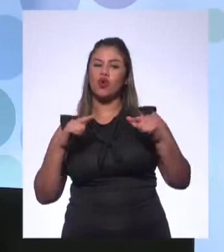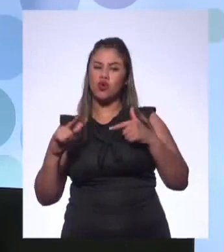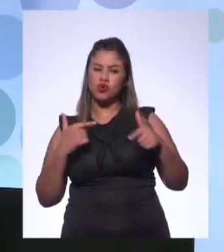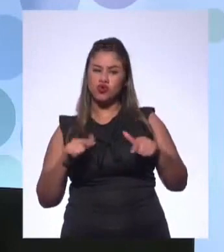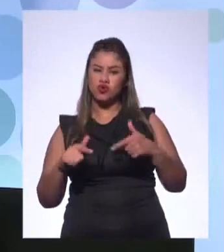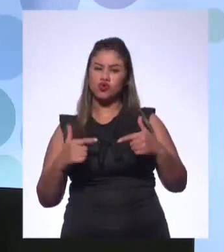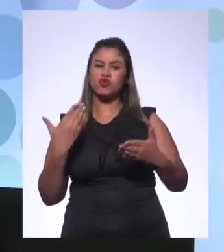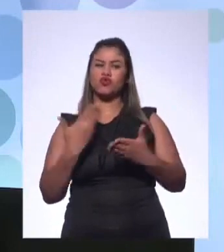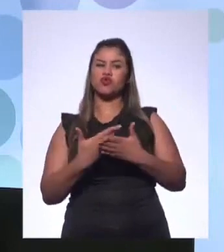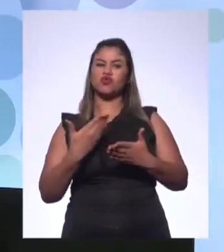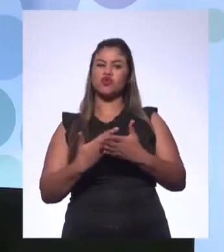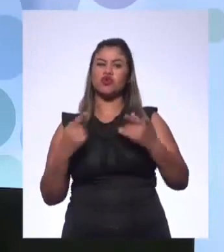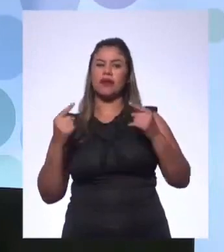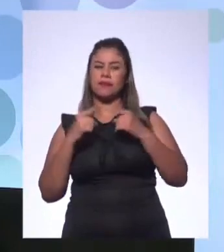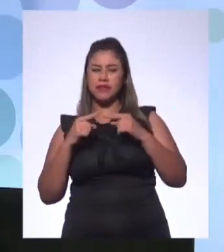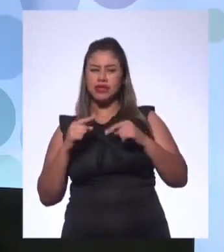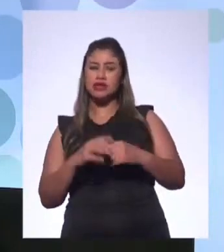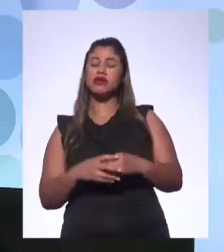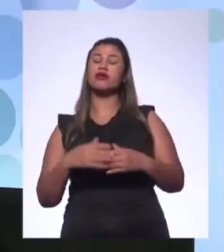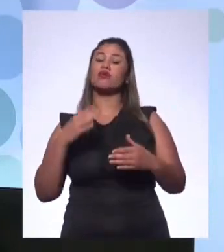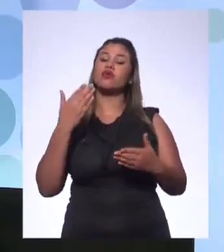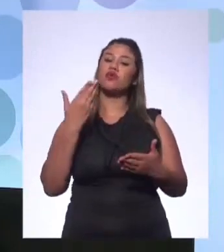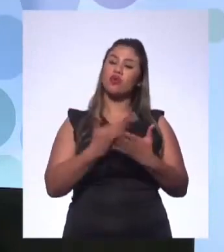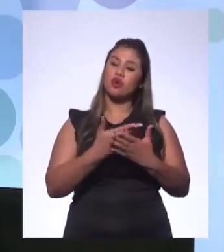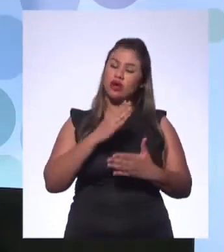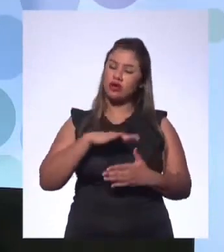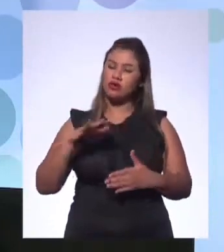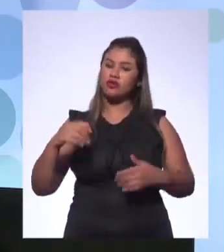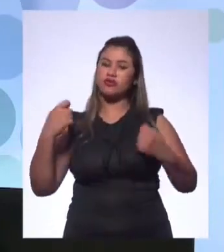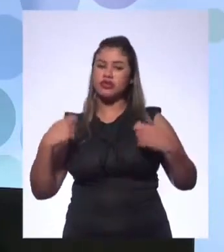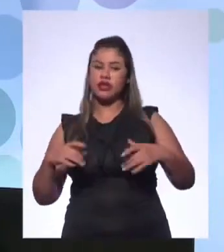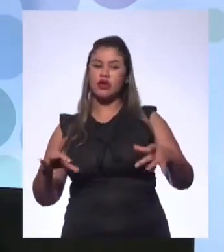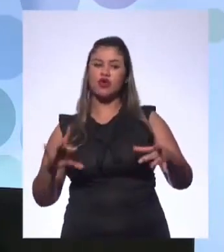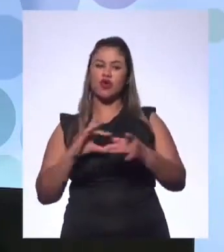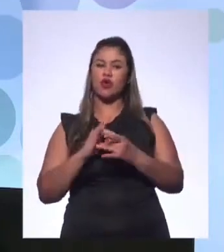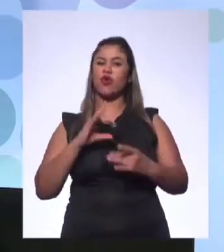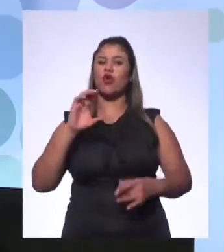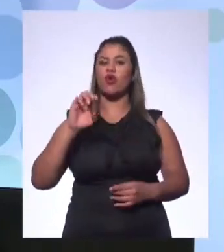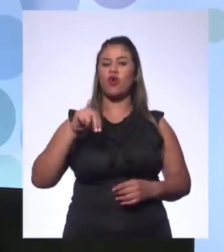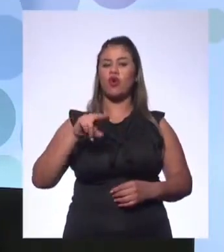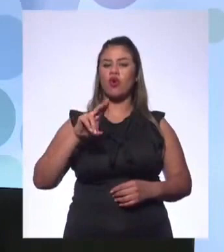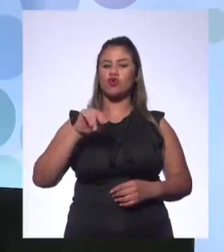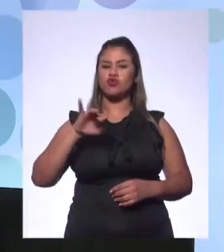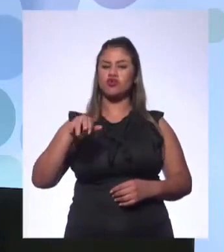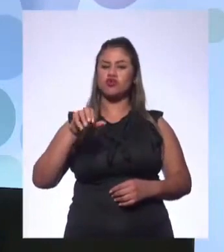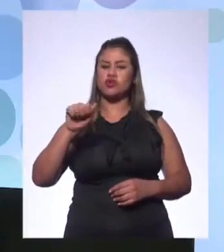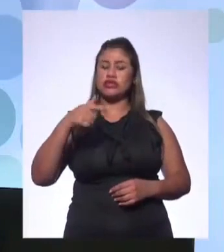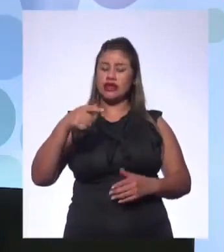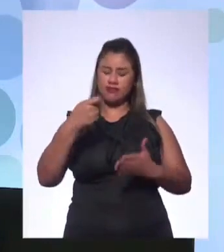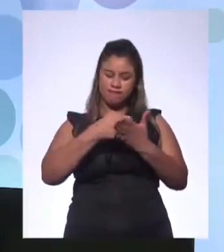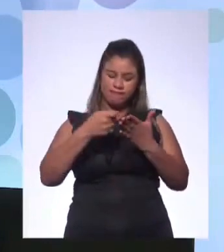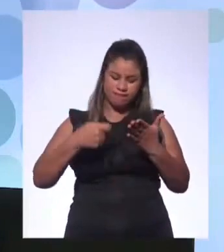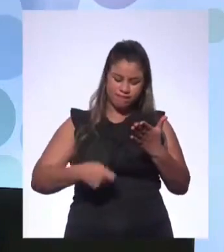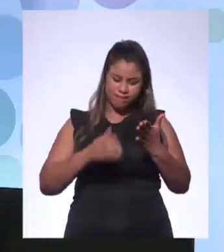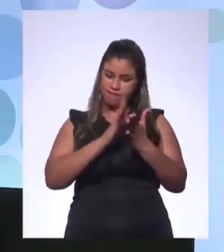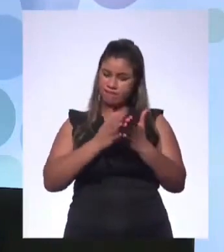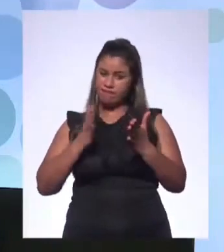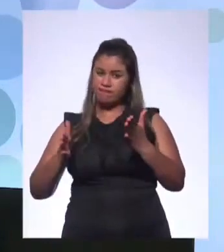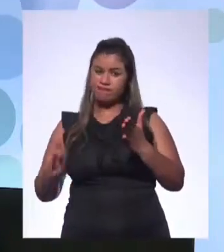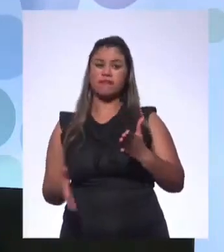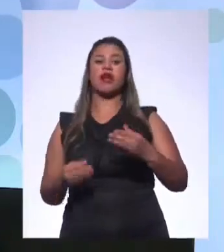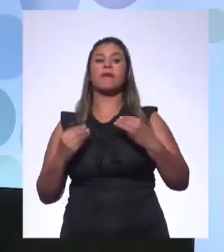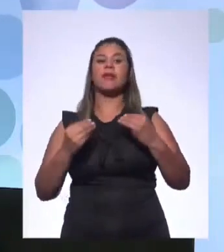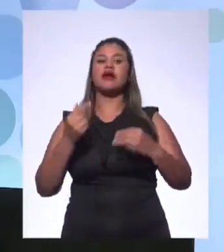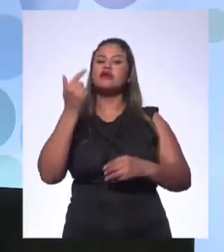toco no assunto conectivos, o aluno precisa ler lá a conjunção, pegar uma tabelinha mesmo, escrever, sabe, fazer, organizar, para